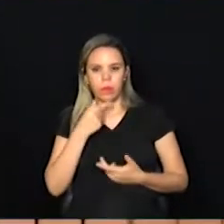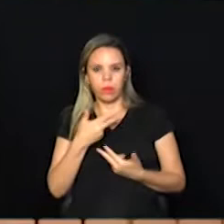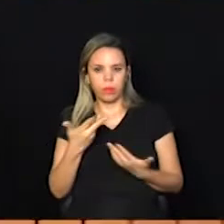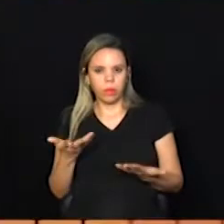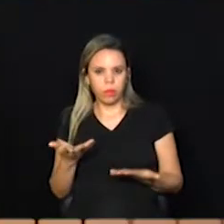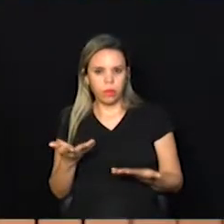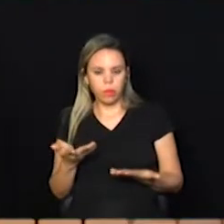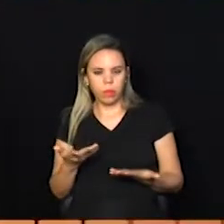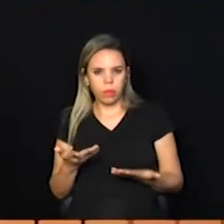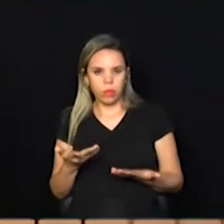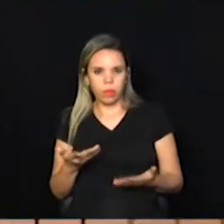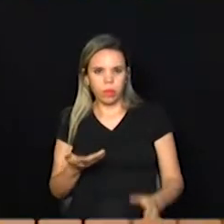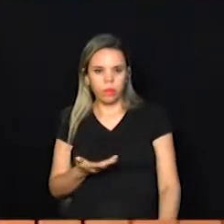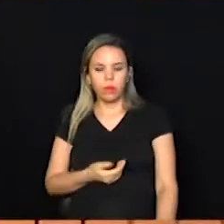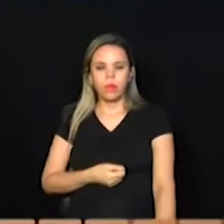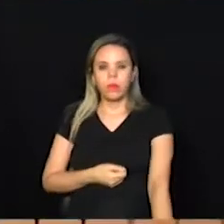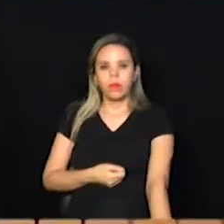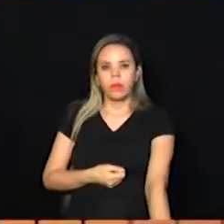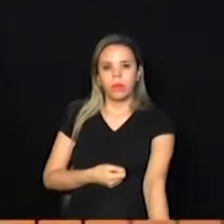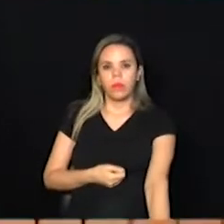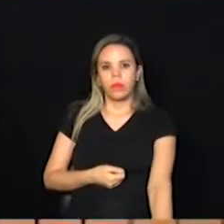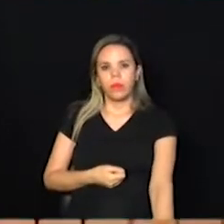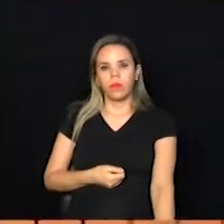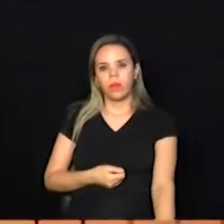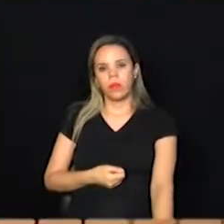ainda? Acho que tem uma.